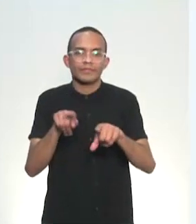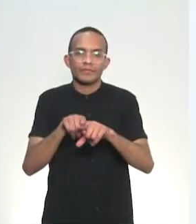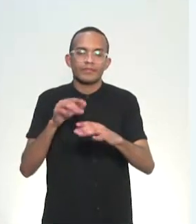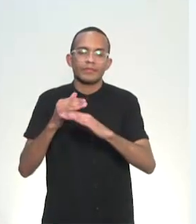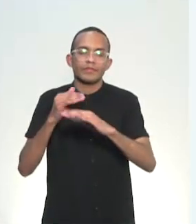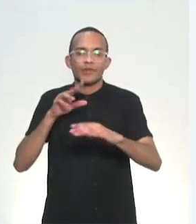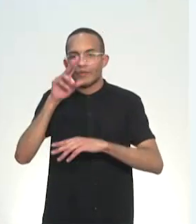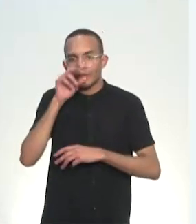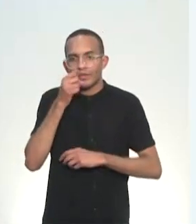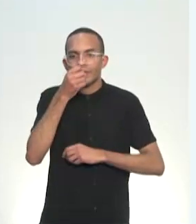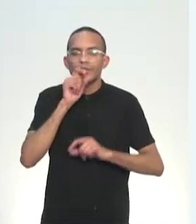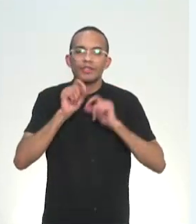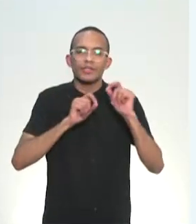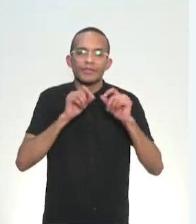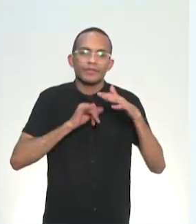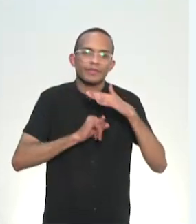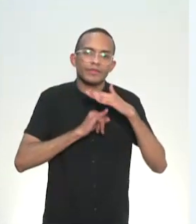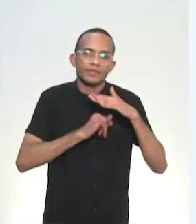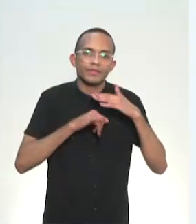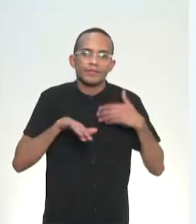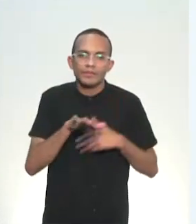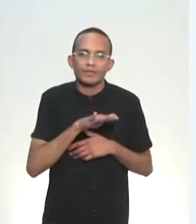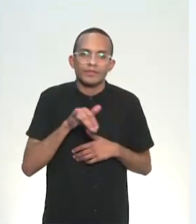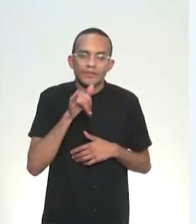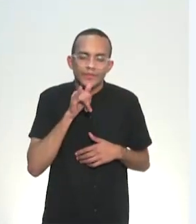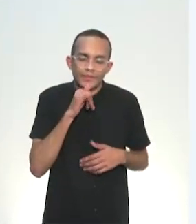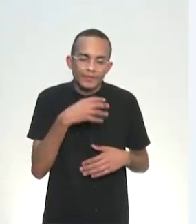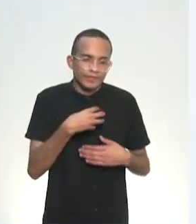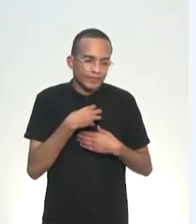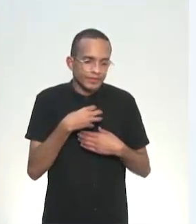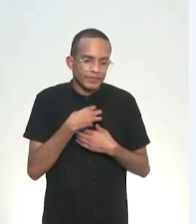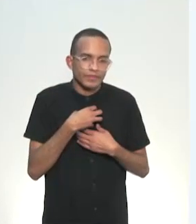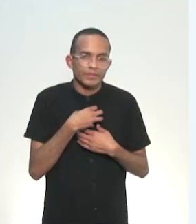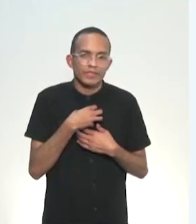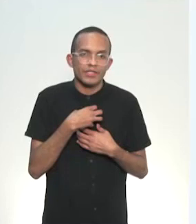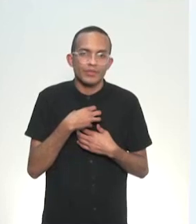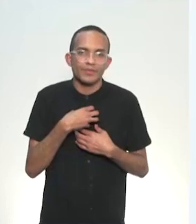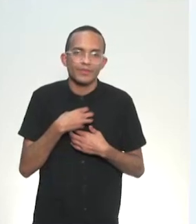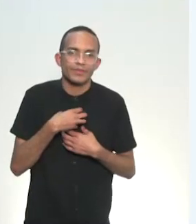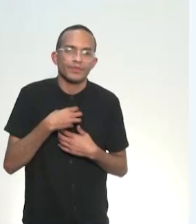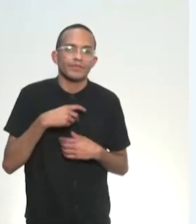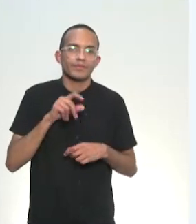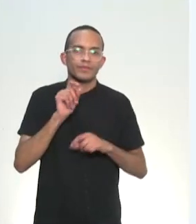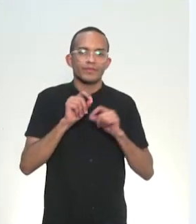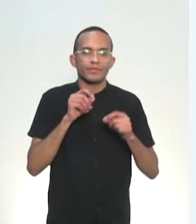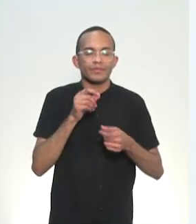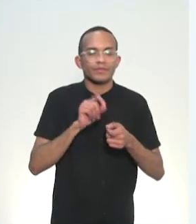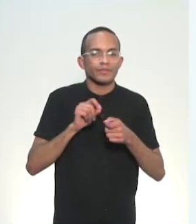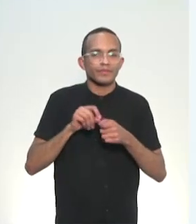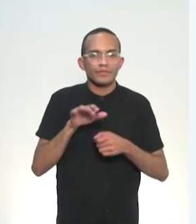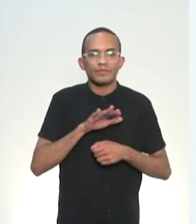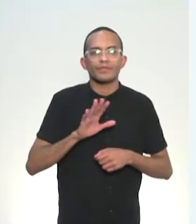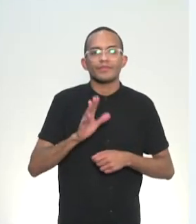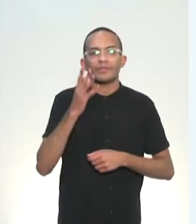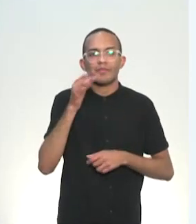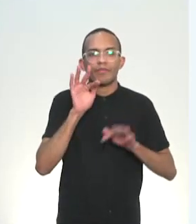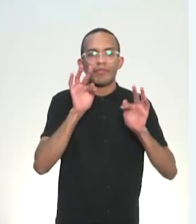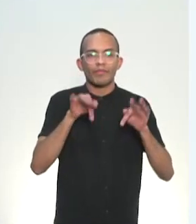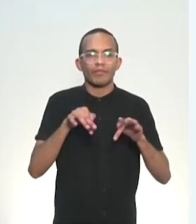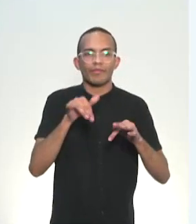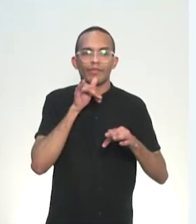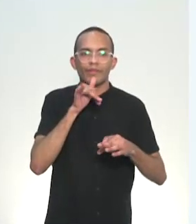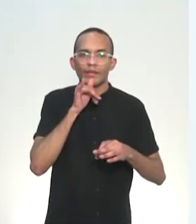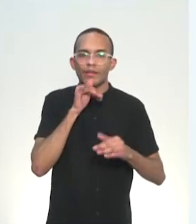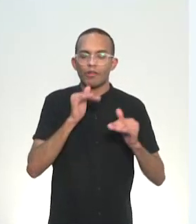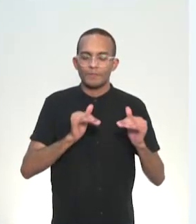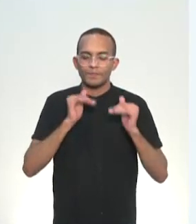com o fortalecimento das instituições. Ao gerar o sentimento de que a justiça está sendo devidamente feita, ocorre o fim dos